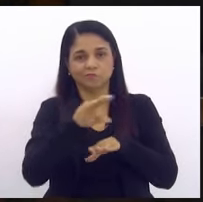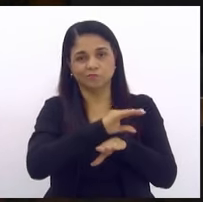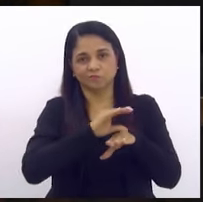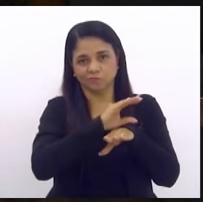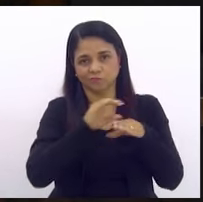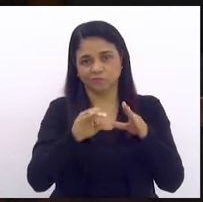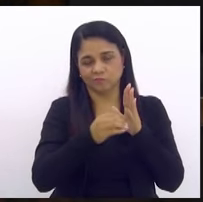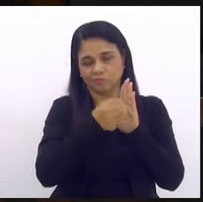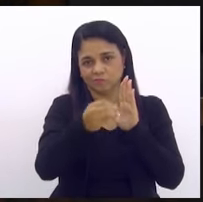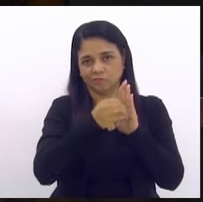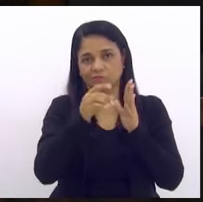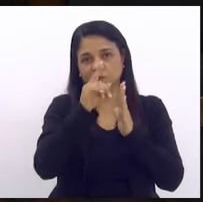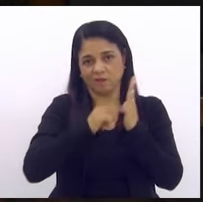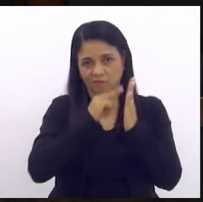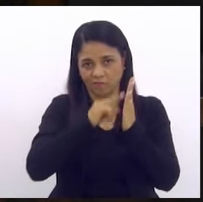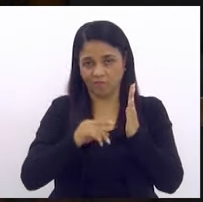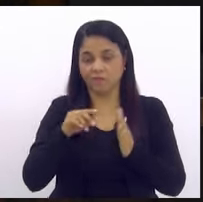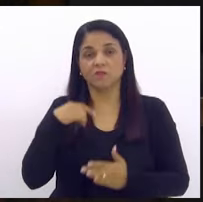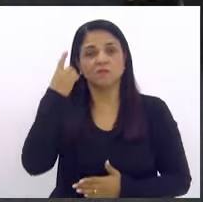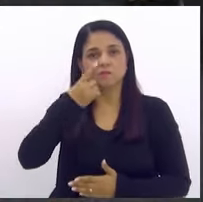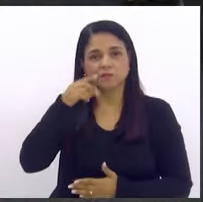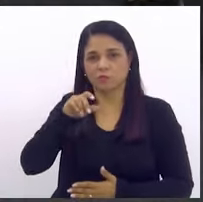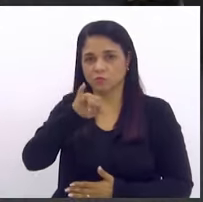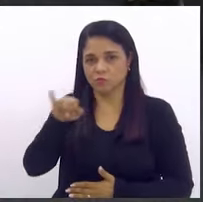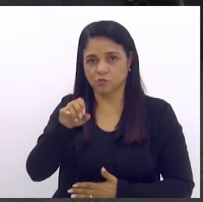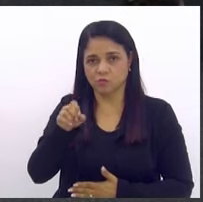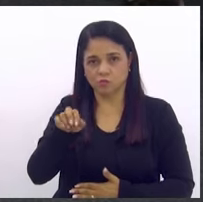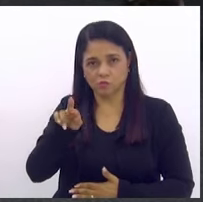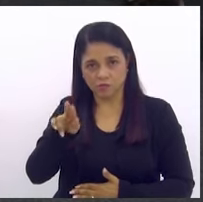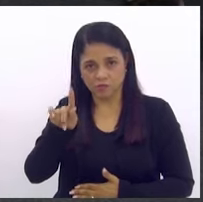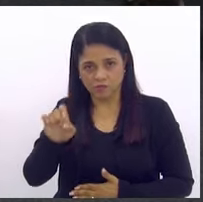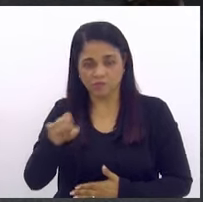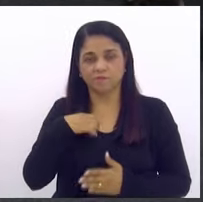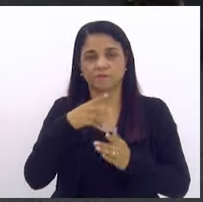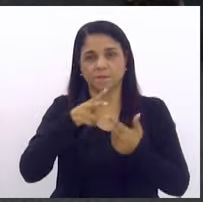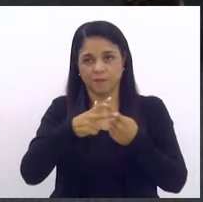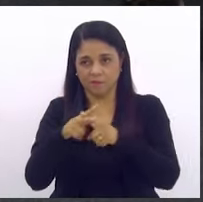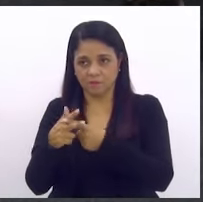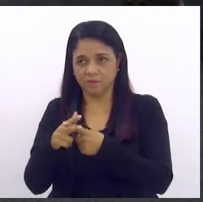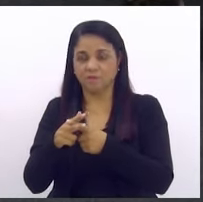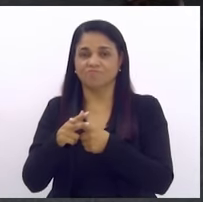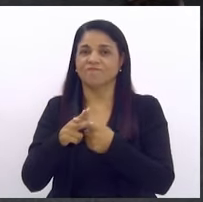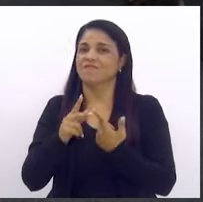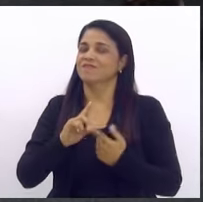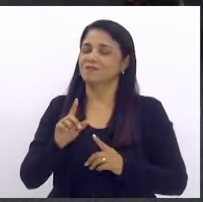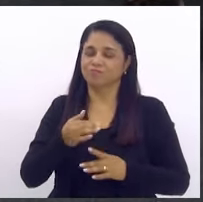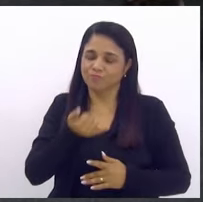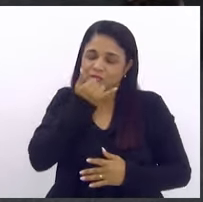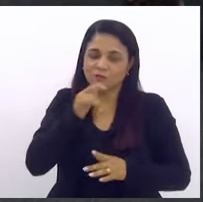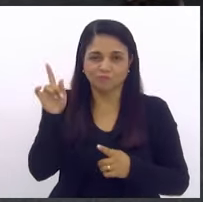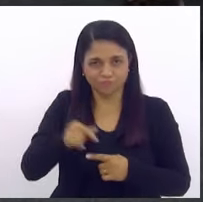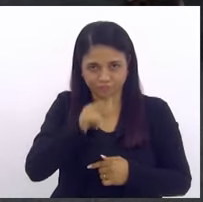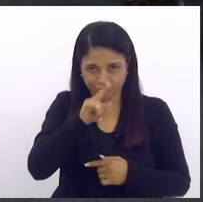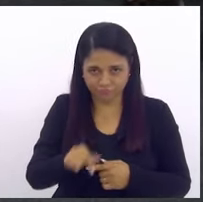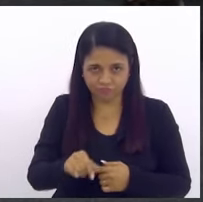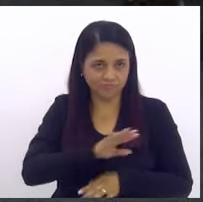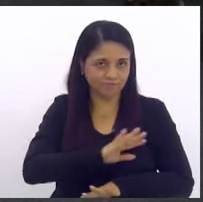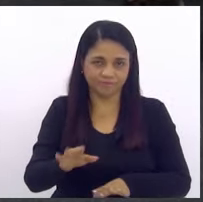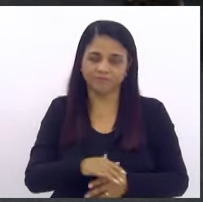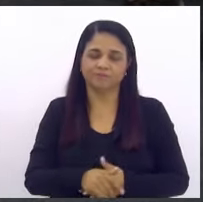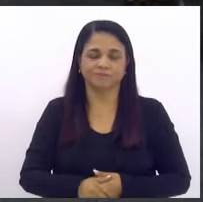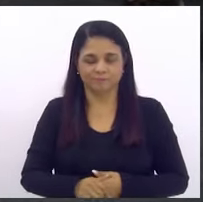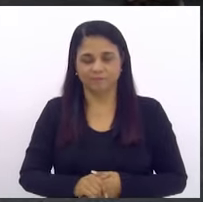e Vetos, deputado Jorge Felipe Neto. Pela manutenção, presidente. Não, pela rejeição, perdão. Esse é pela rejeição.